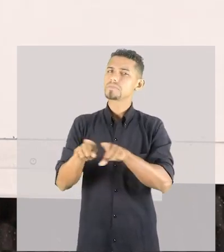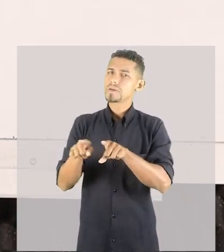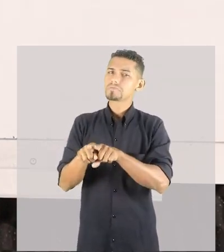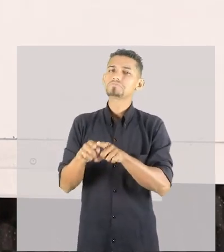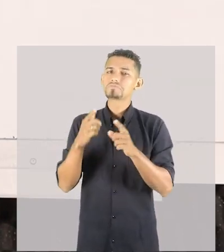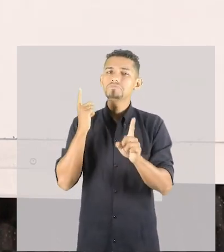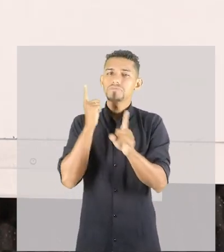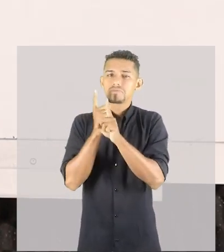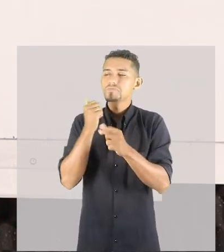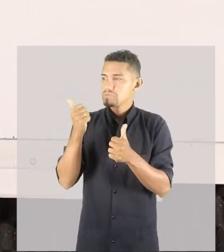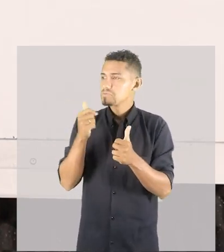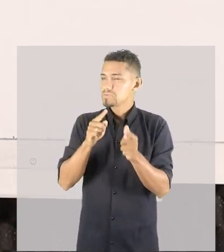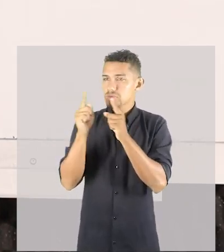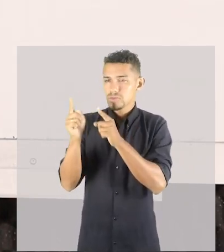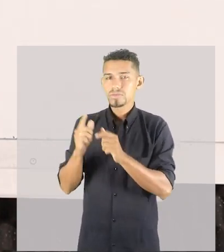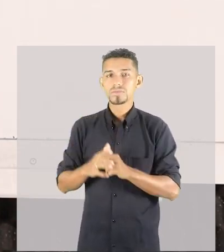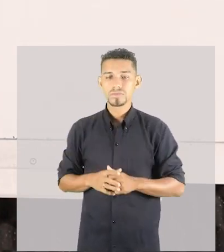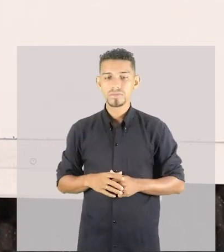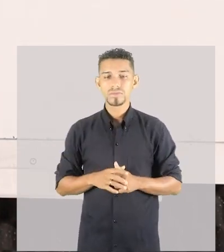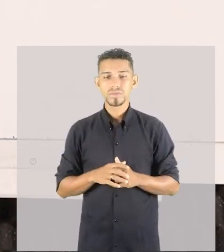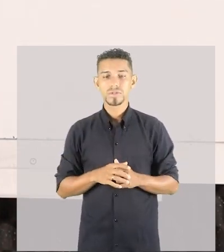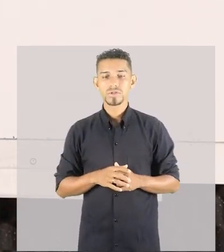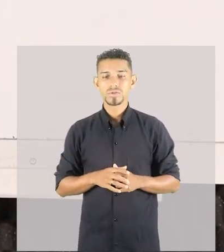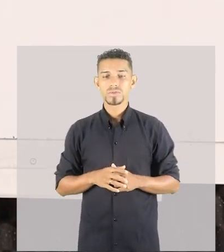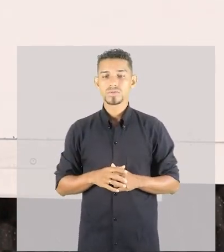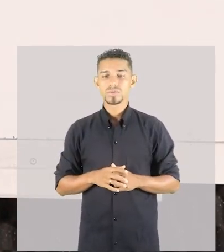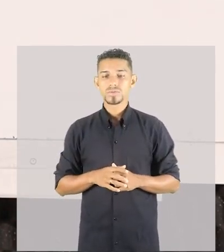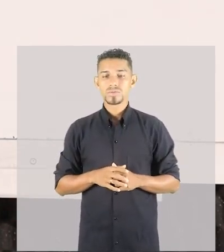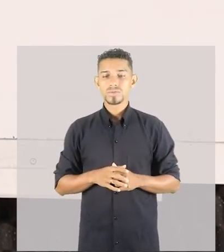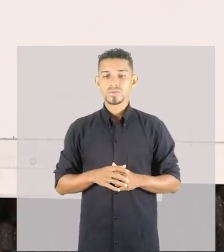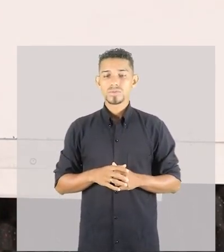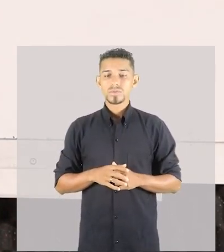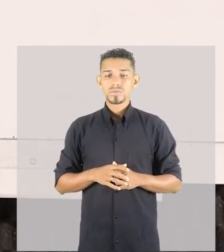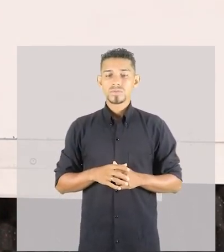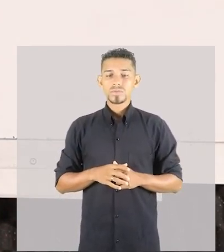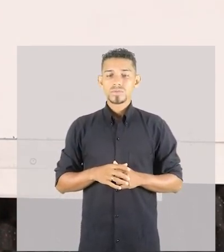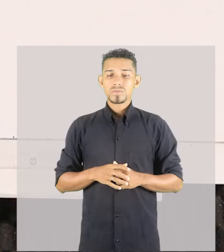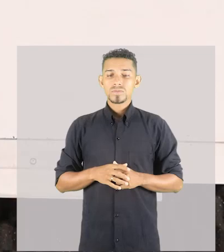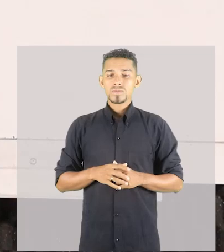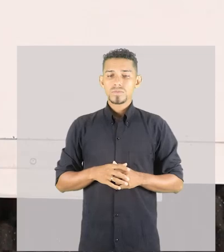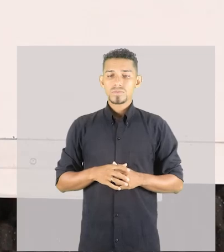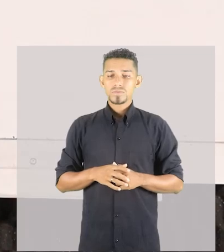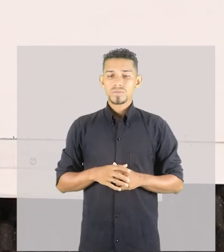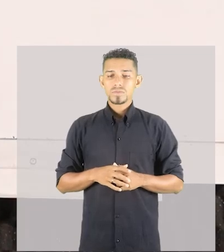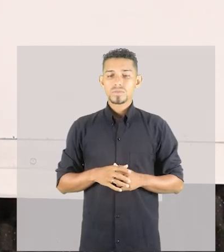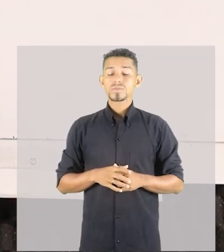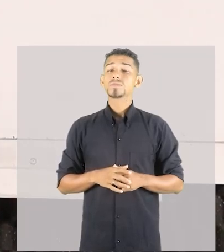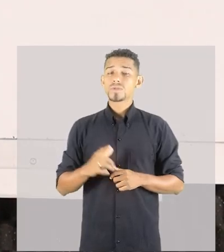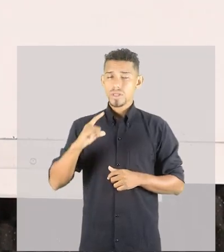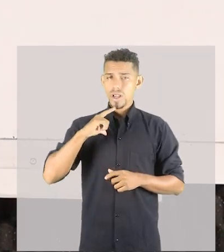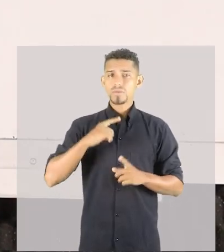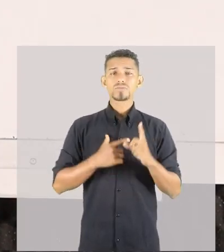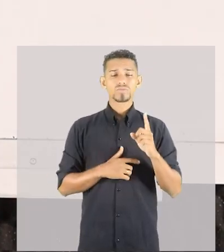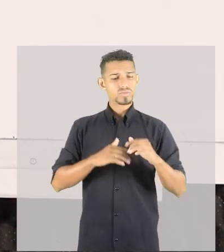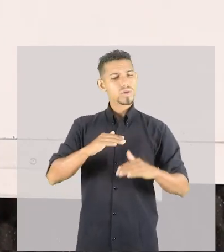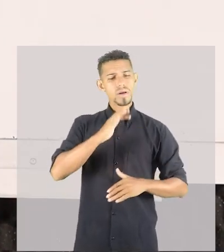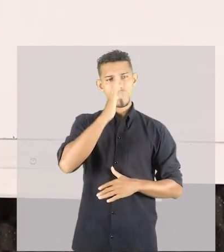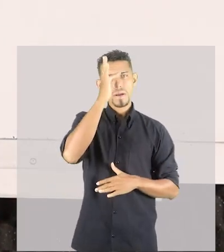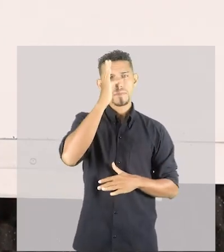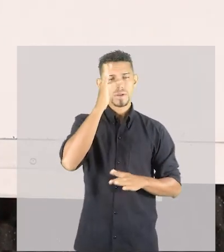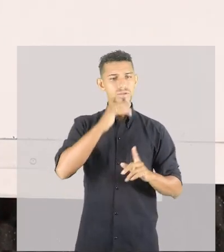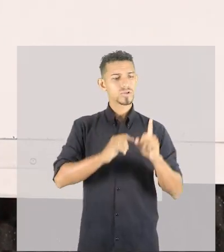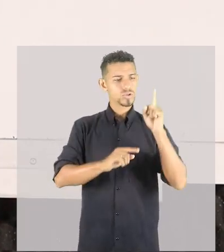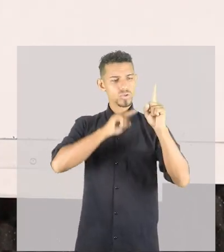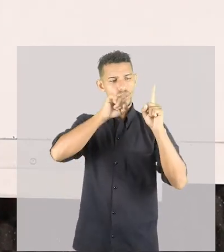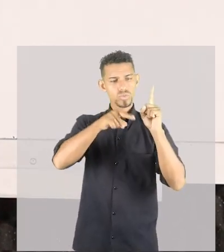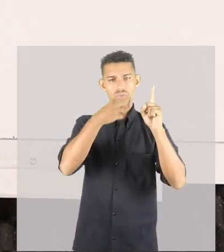também, né? Ali do outro lado é tudo bezão, bezinho. Então, ó, circula aí, né? Temos mais, né, um